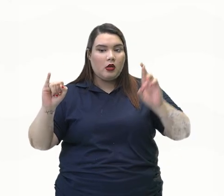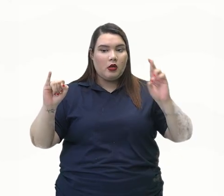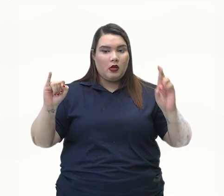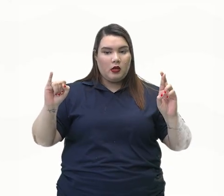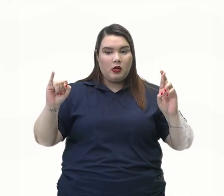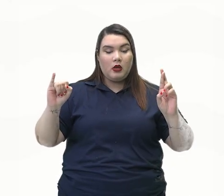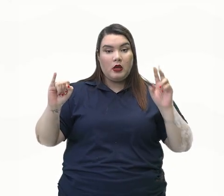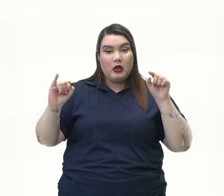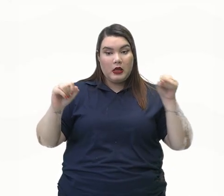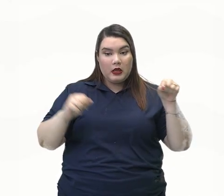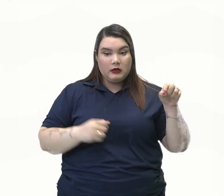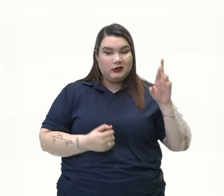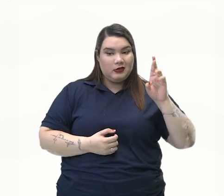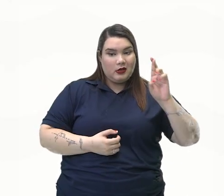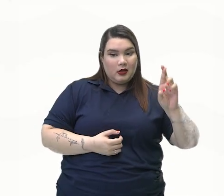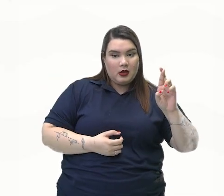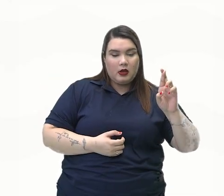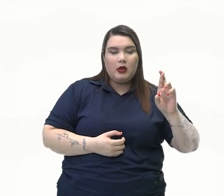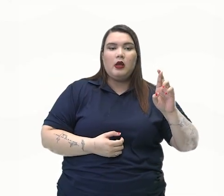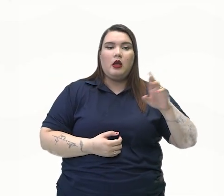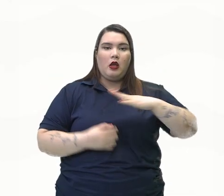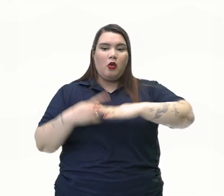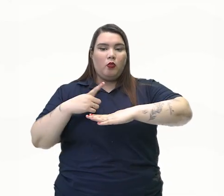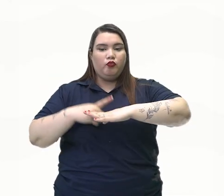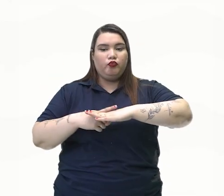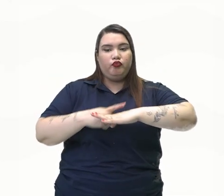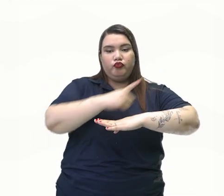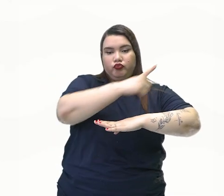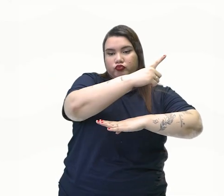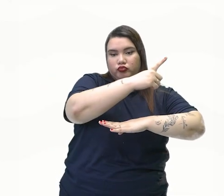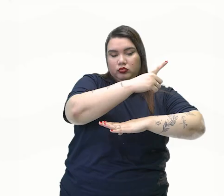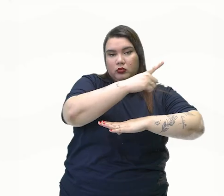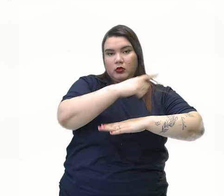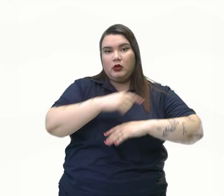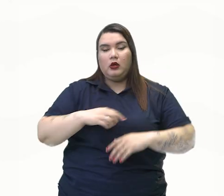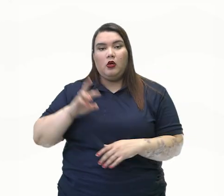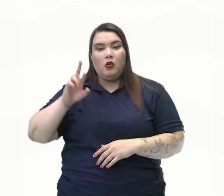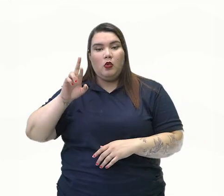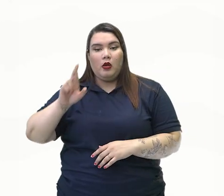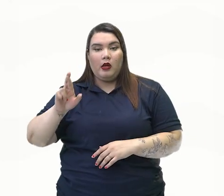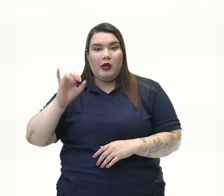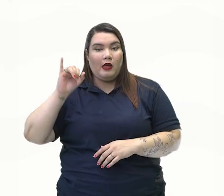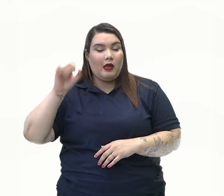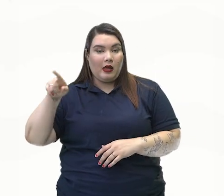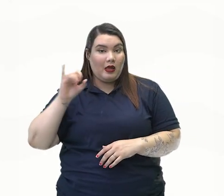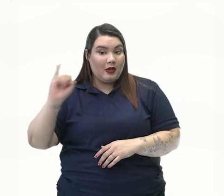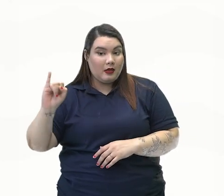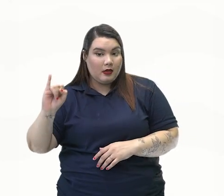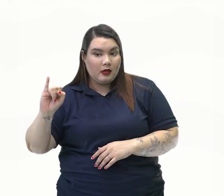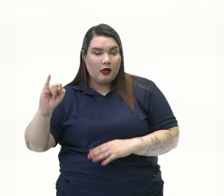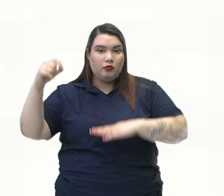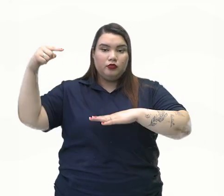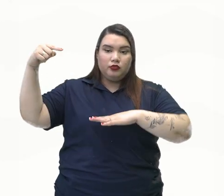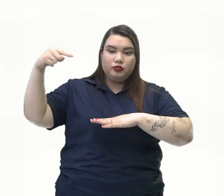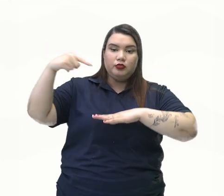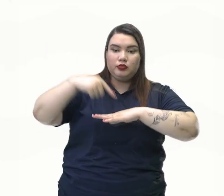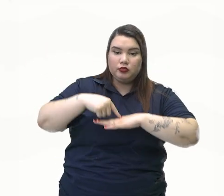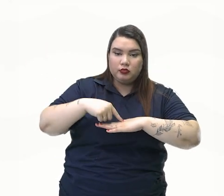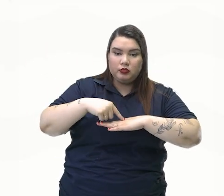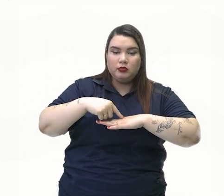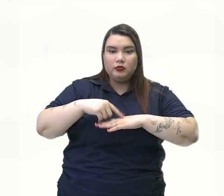representa o quê? Os raios que saem do espelho após bater nele. Aí você percebe